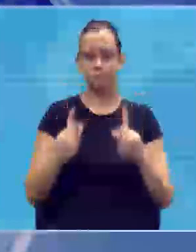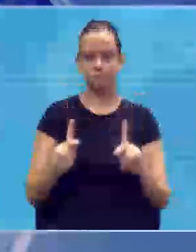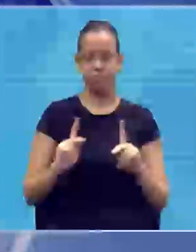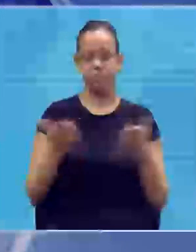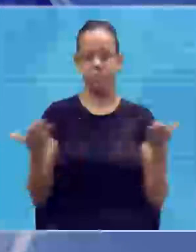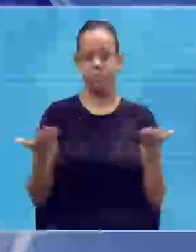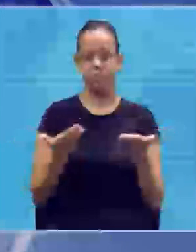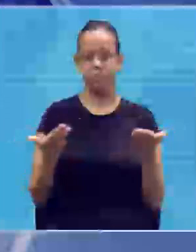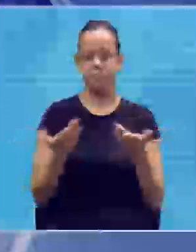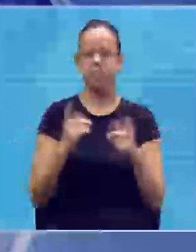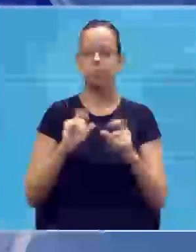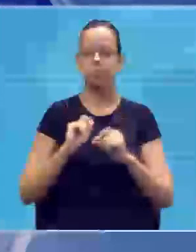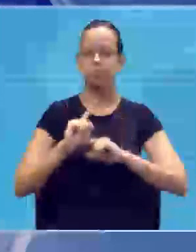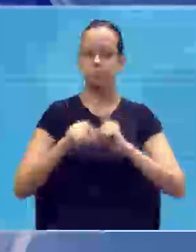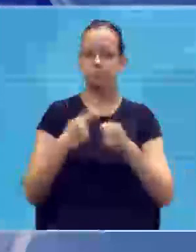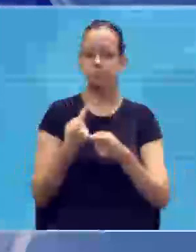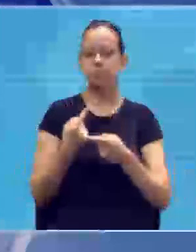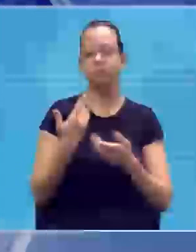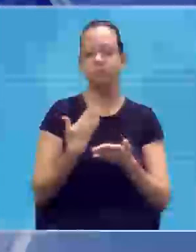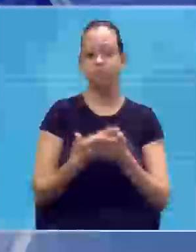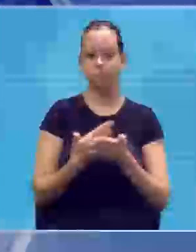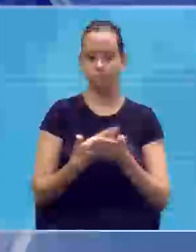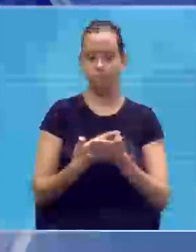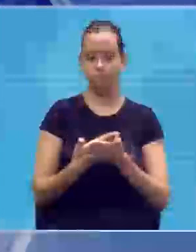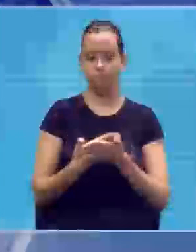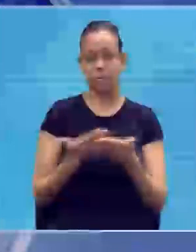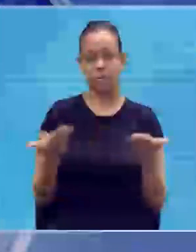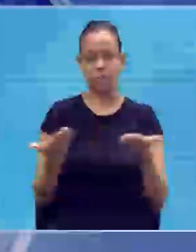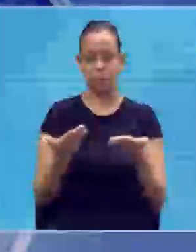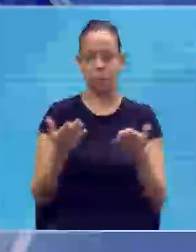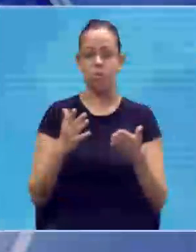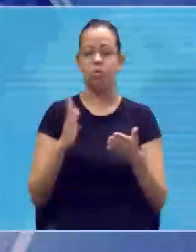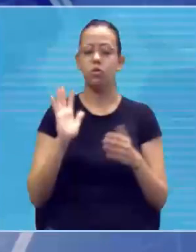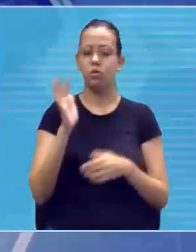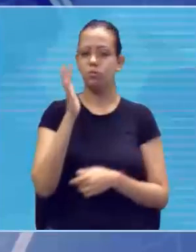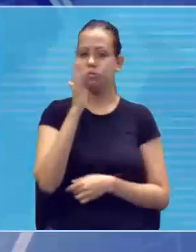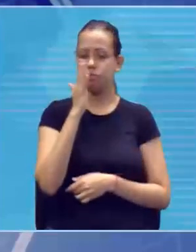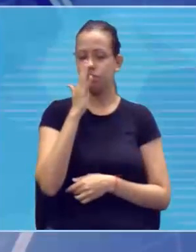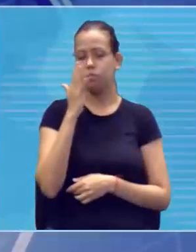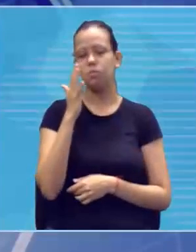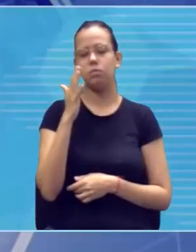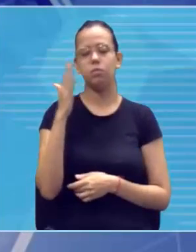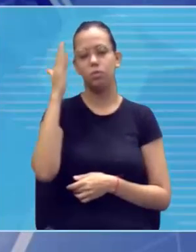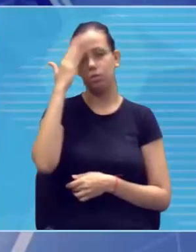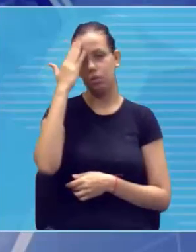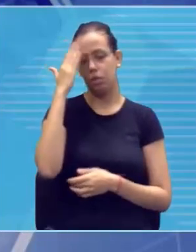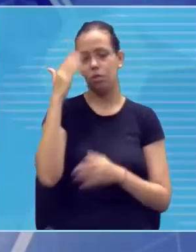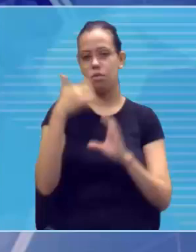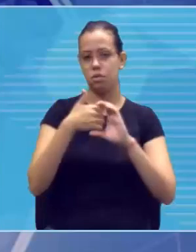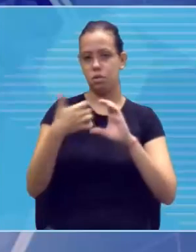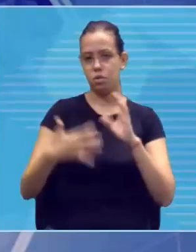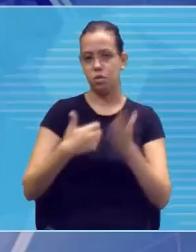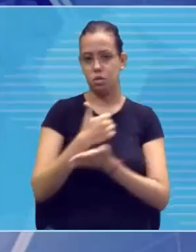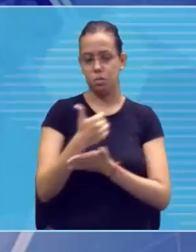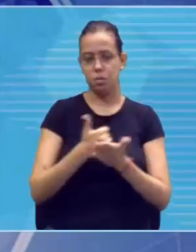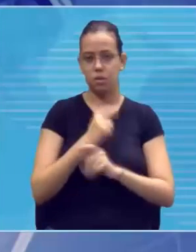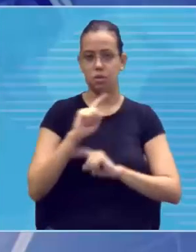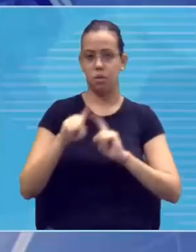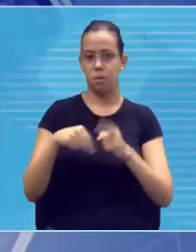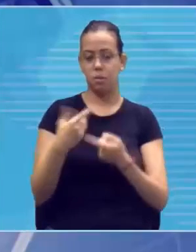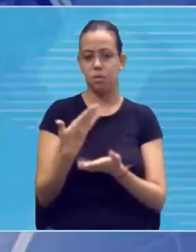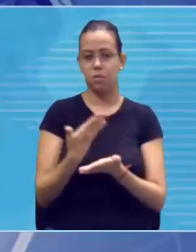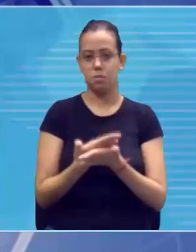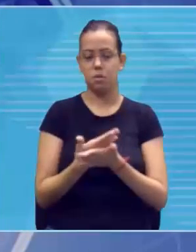a partir do nosso próximo encontro depois da aula de hoje que as características básicas os modais a partir do próximo